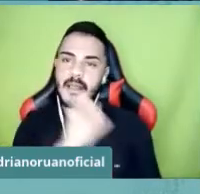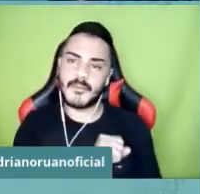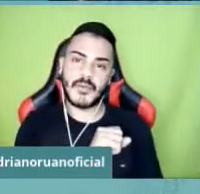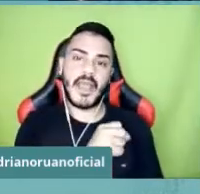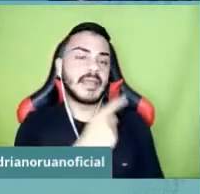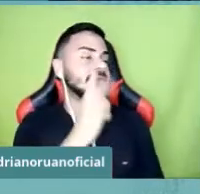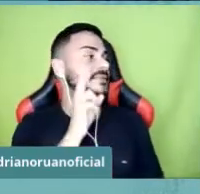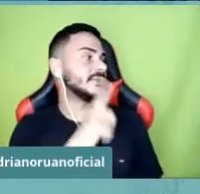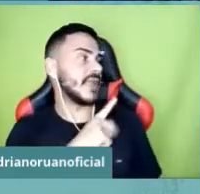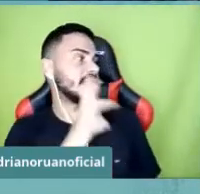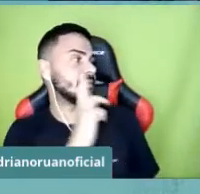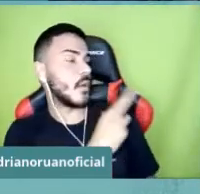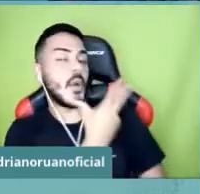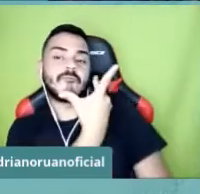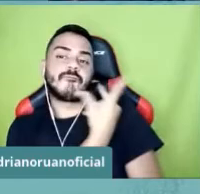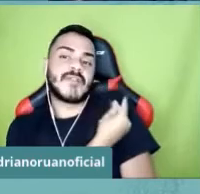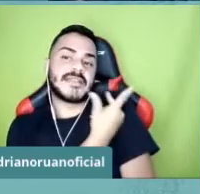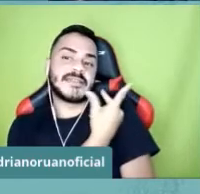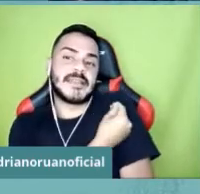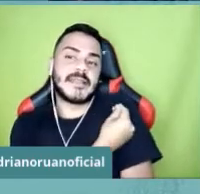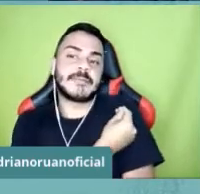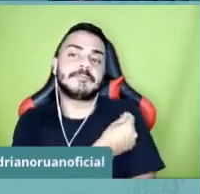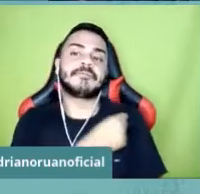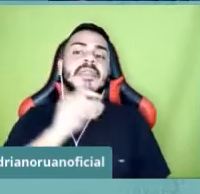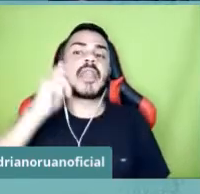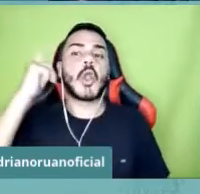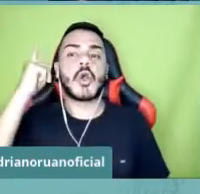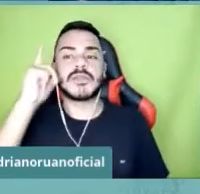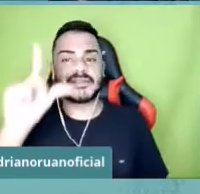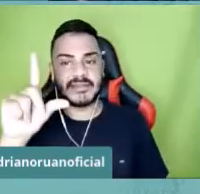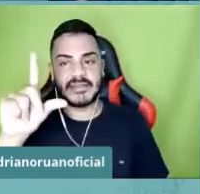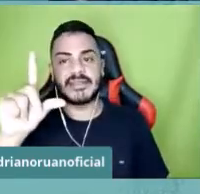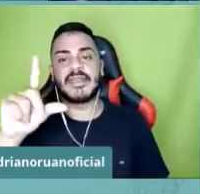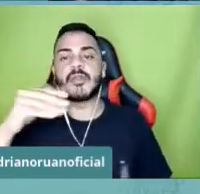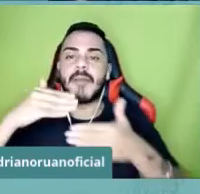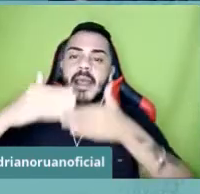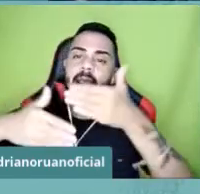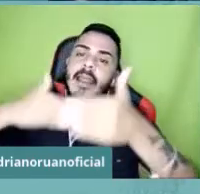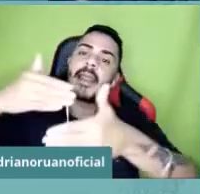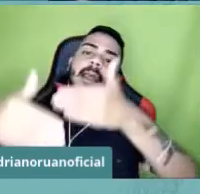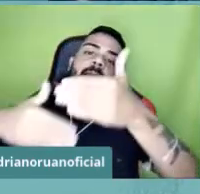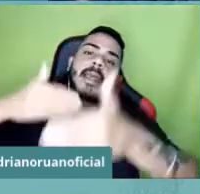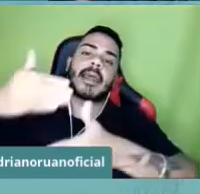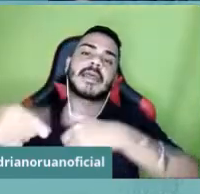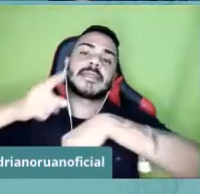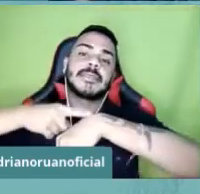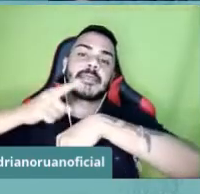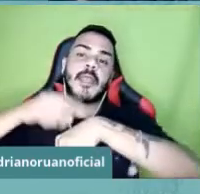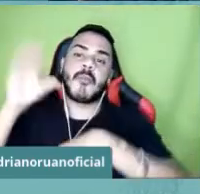então, vacinas que conseguiram ser desenvolvidas aí em tempo recorde, por